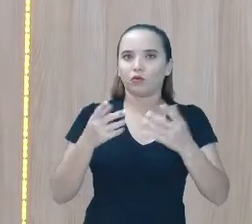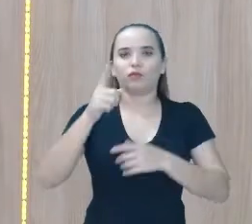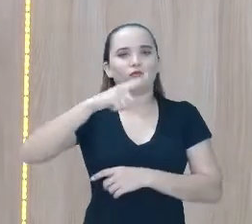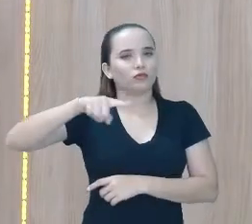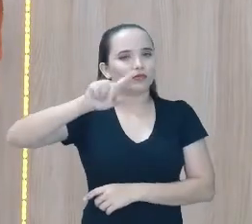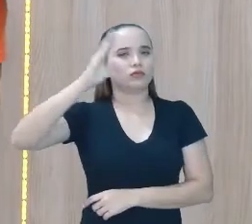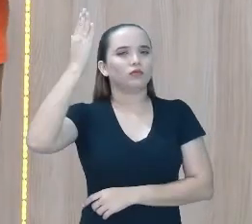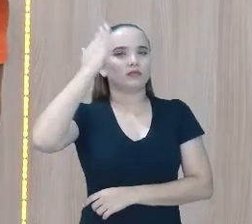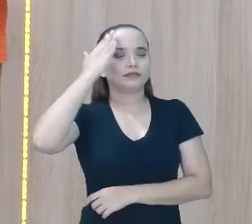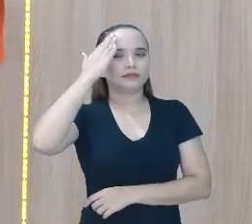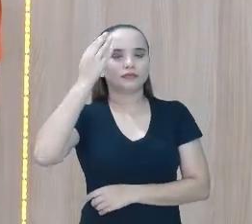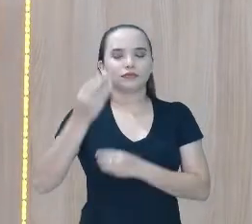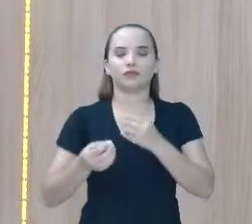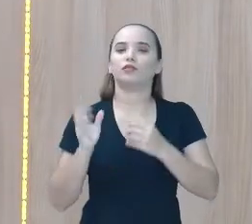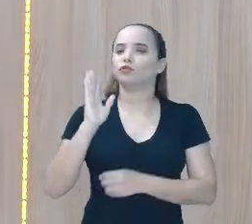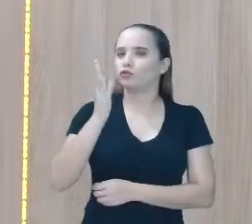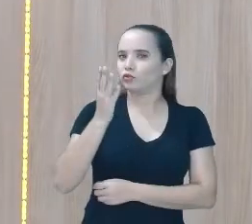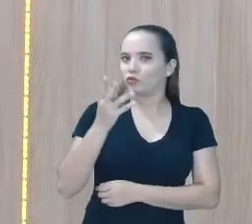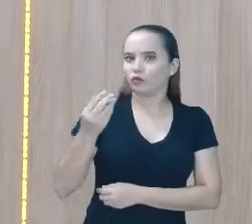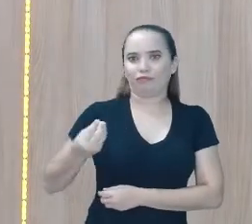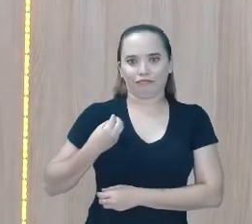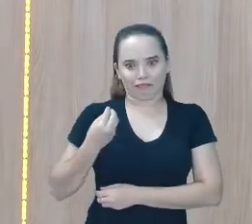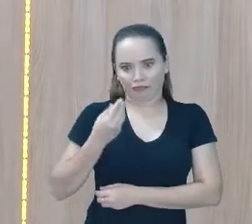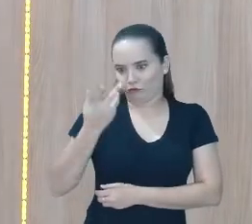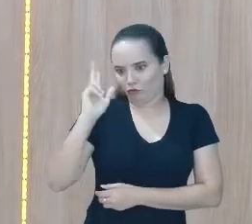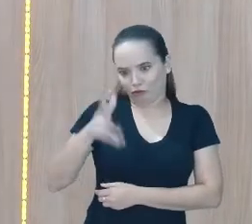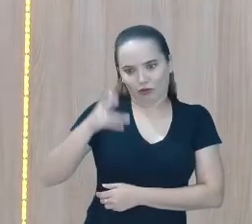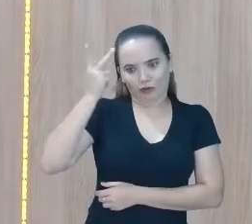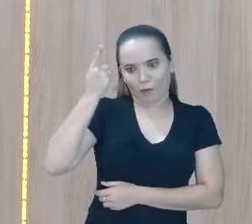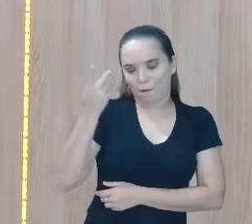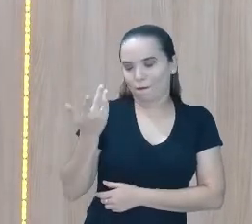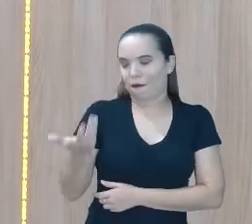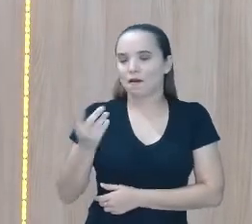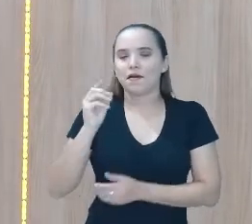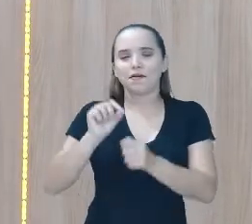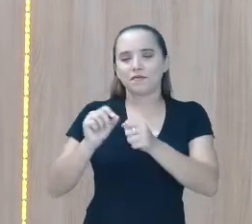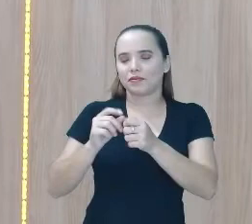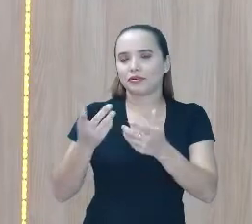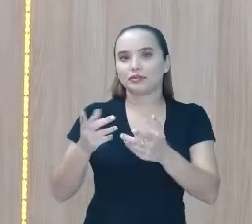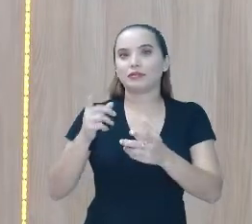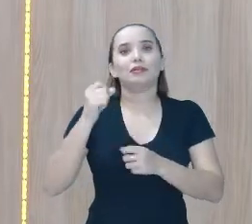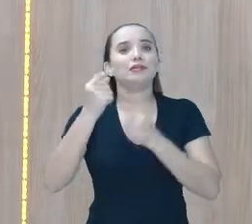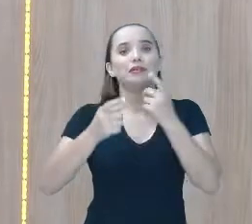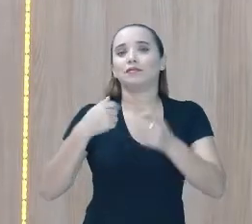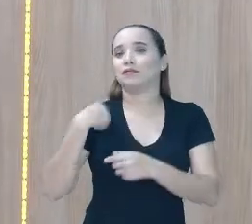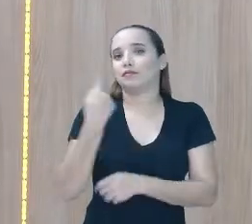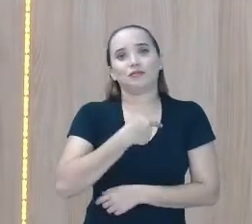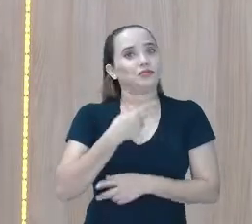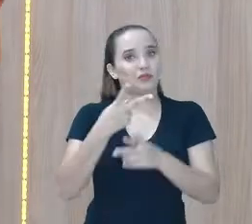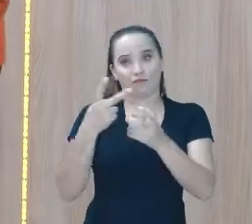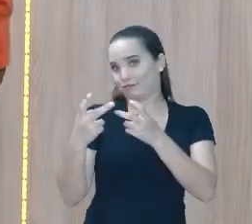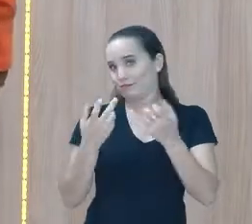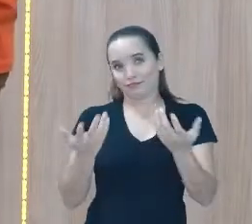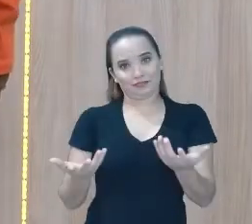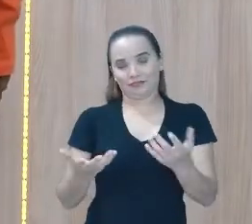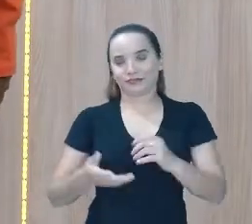dos múltiplos de um número, certo? Mas muitas vezes nem percebem, tá bom?